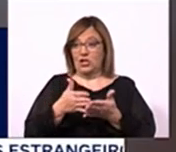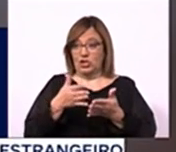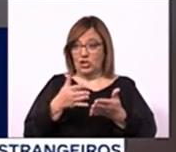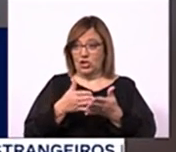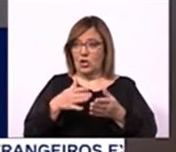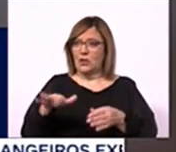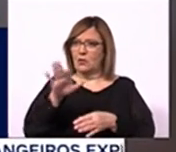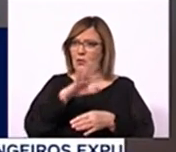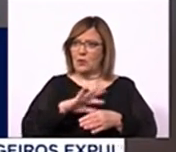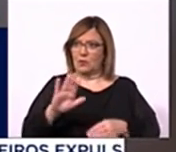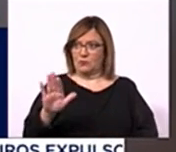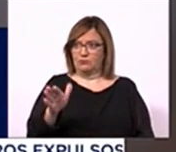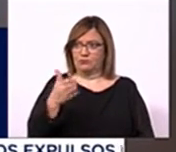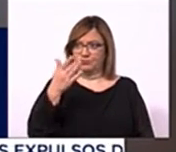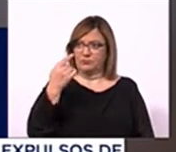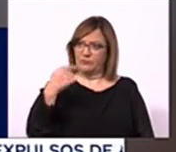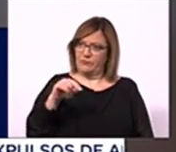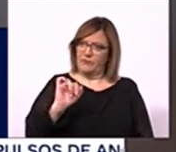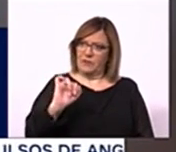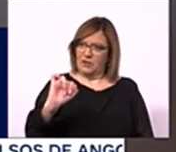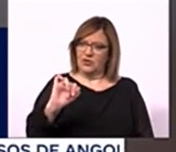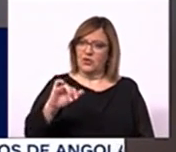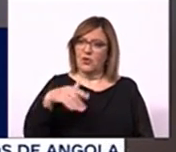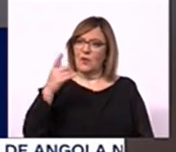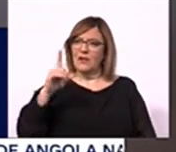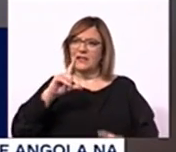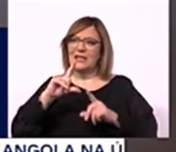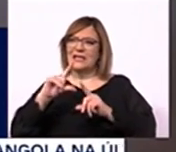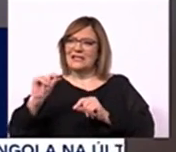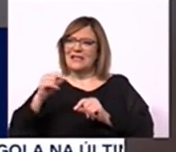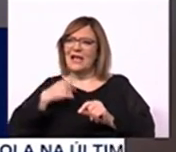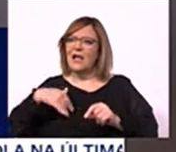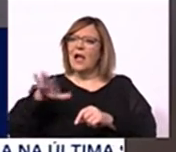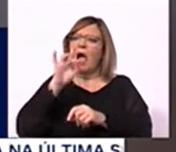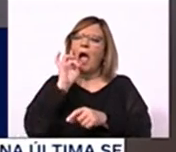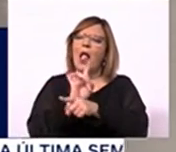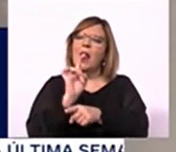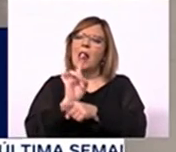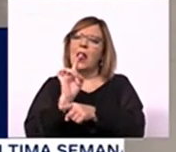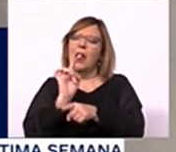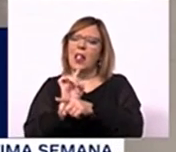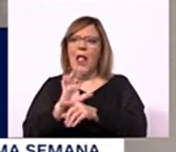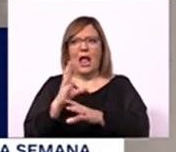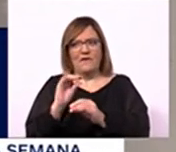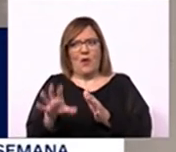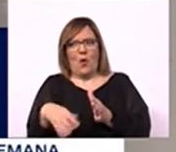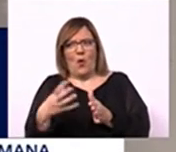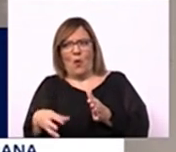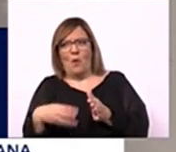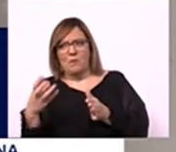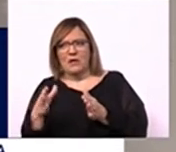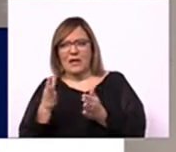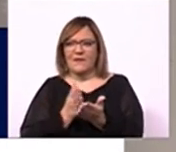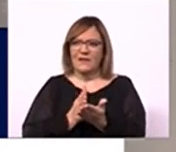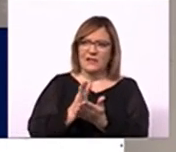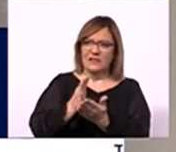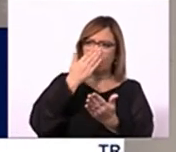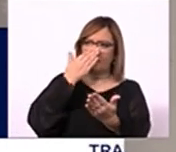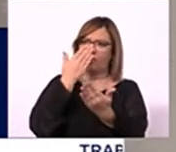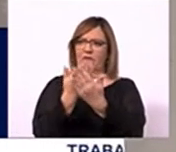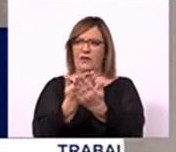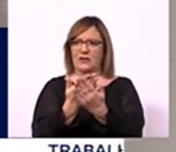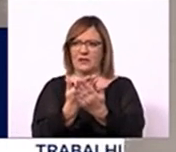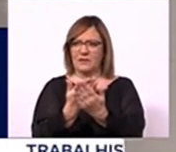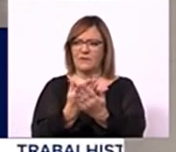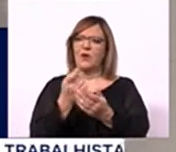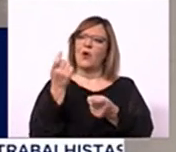local privilegiado para isso. Quando saímos da zona de conforto, torna-se complicado por vezes seguir em frente. E